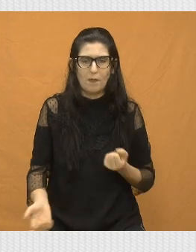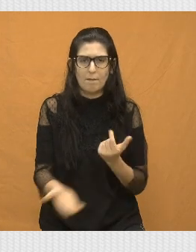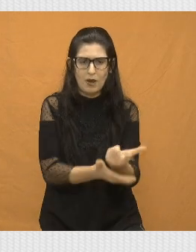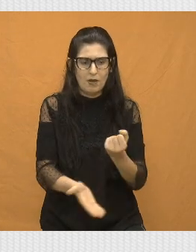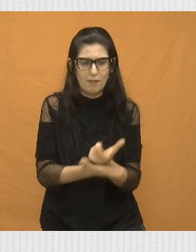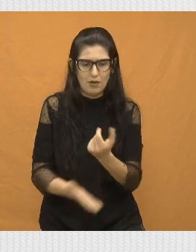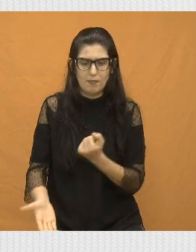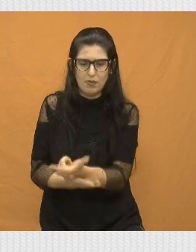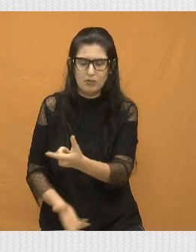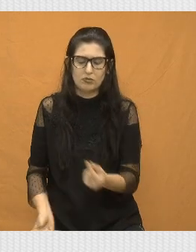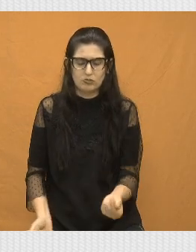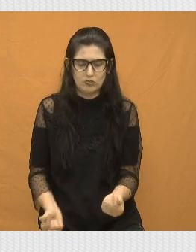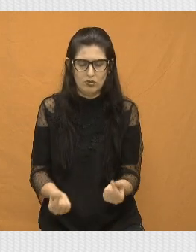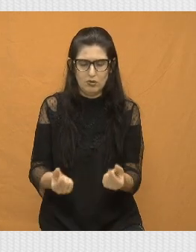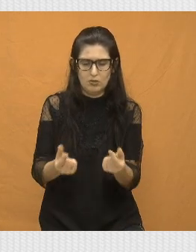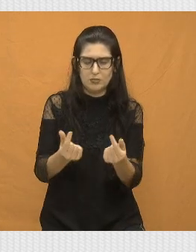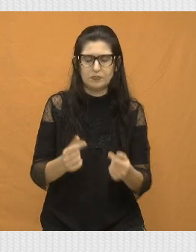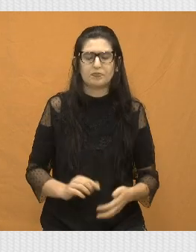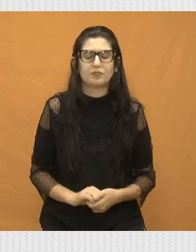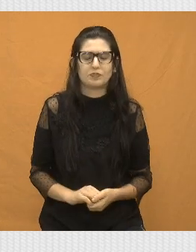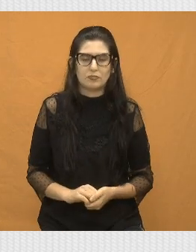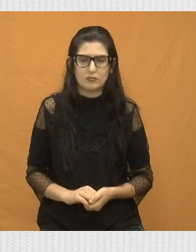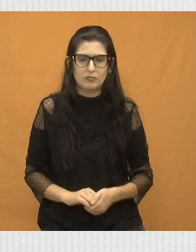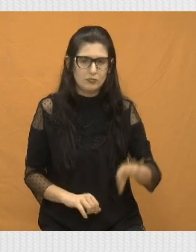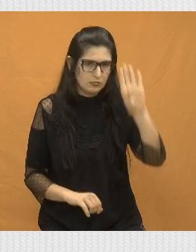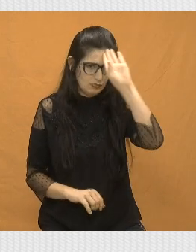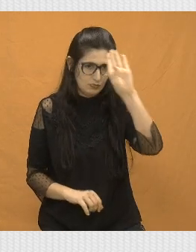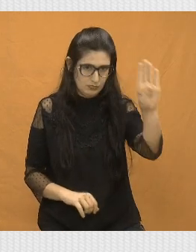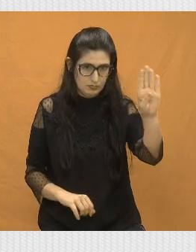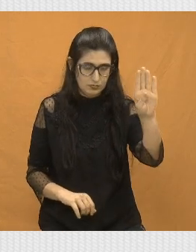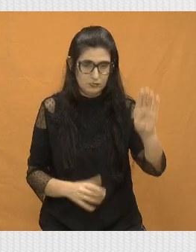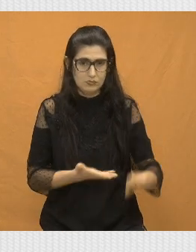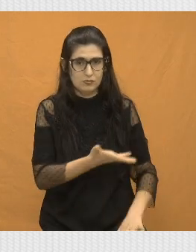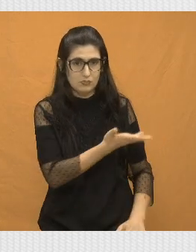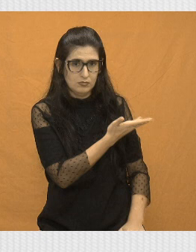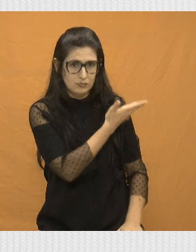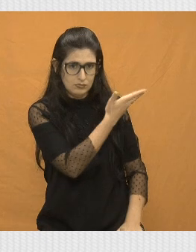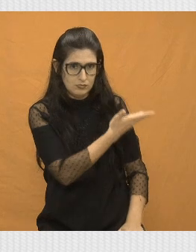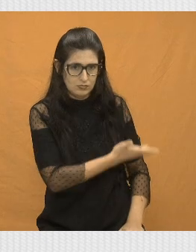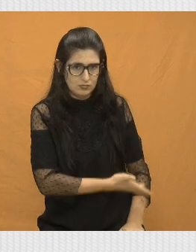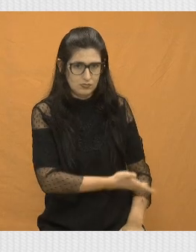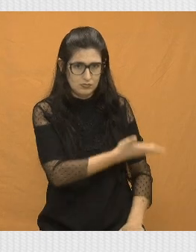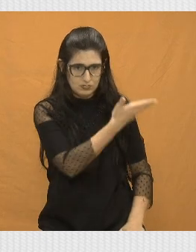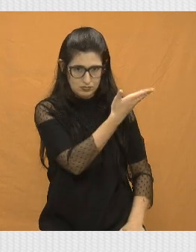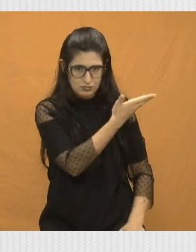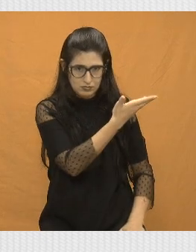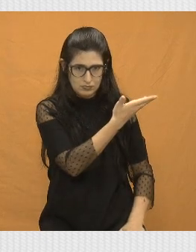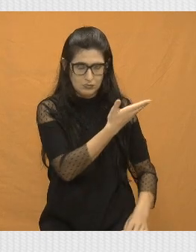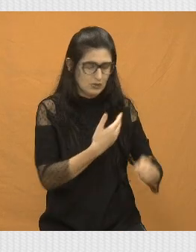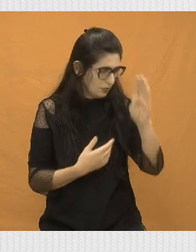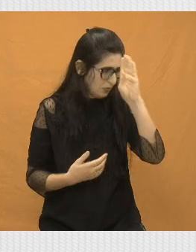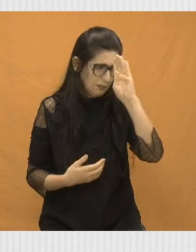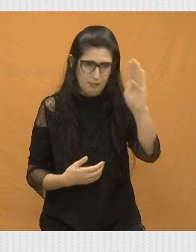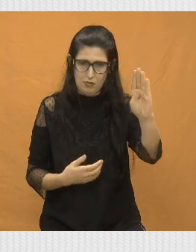Aqui também trago a vocês as principais despesas por função.